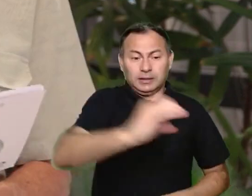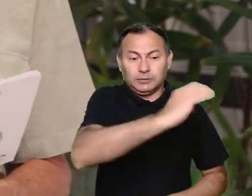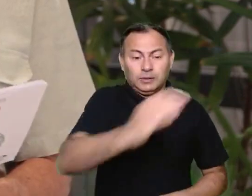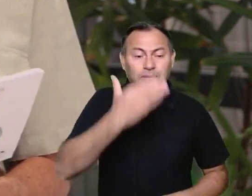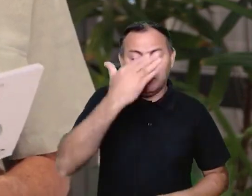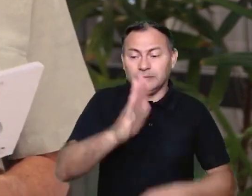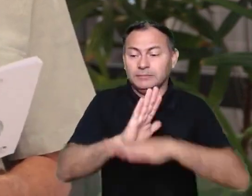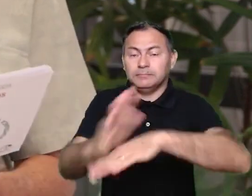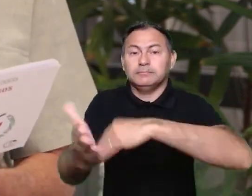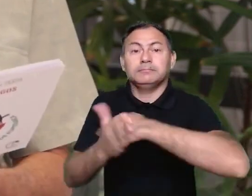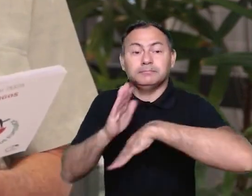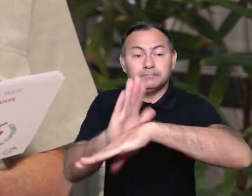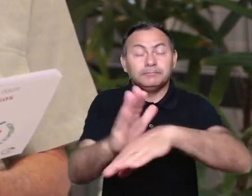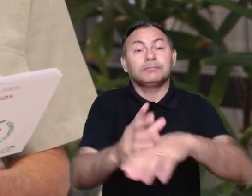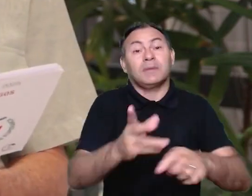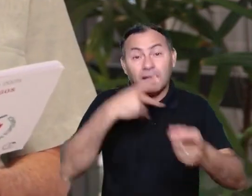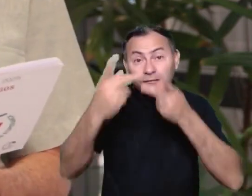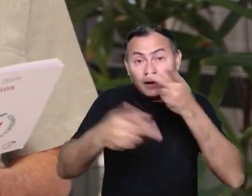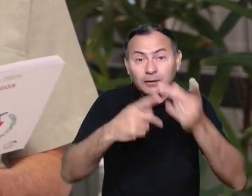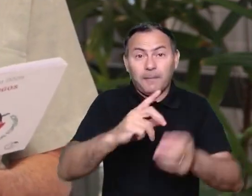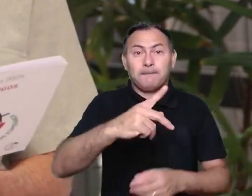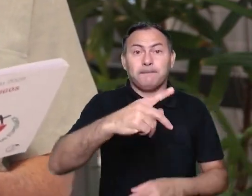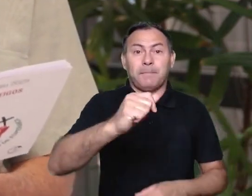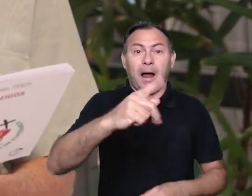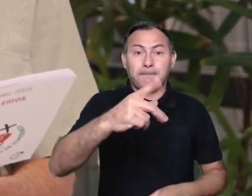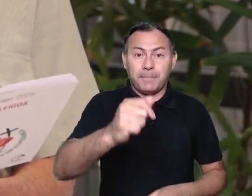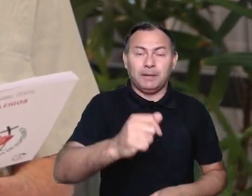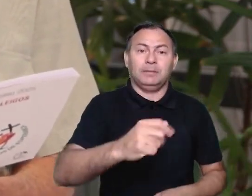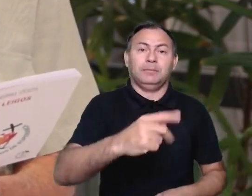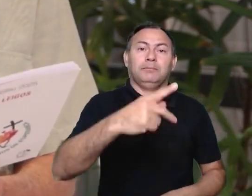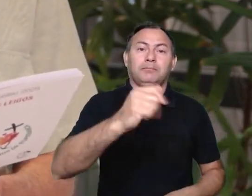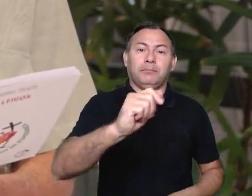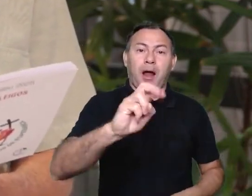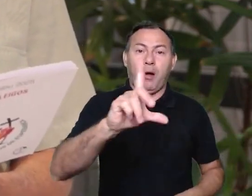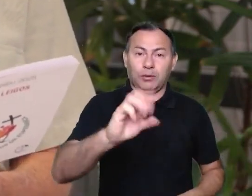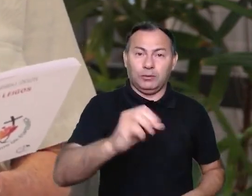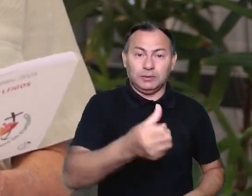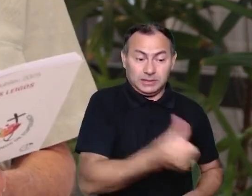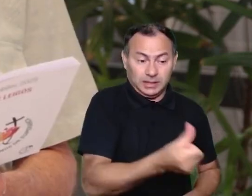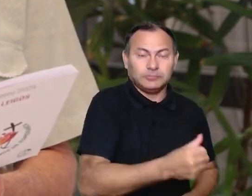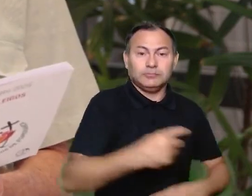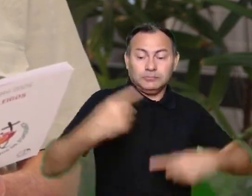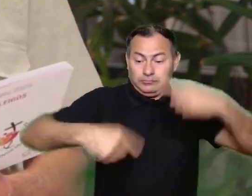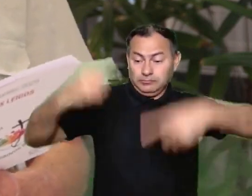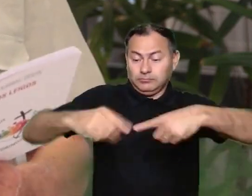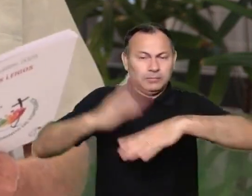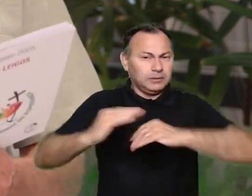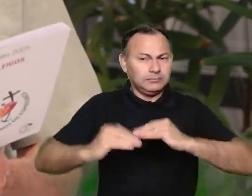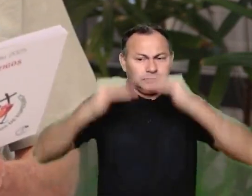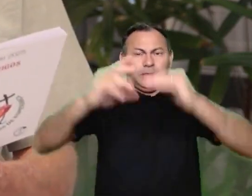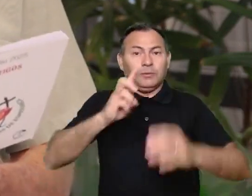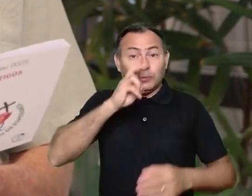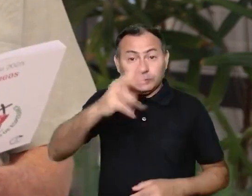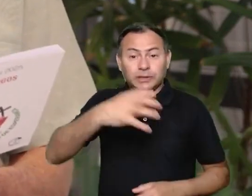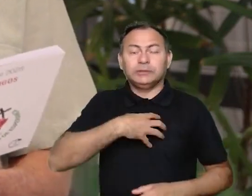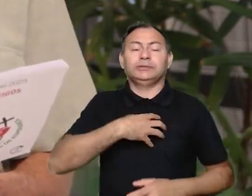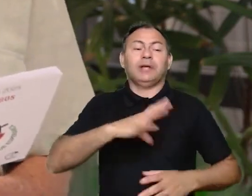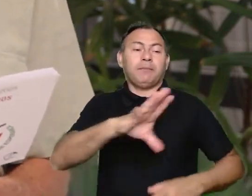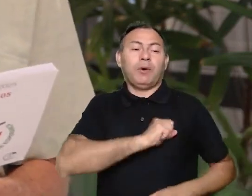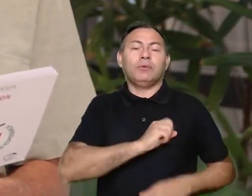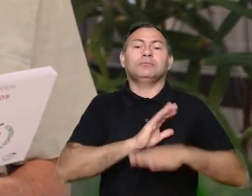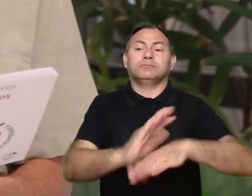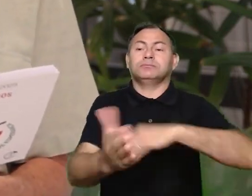caridade. Inclusive, como dizia o Papa Paulo VI, né, a política como a mais alta forma